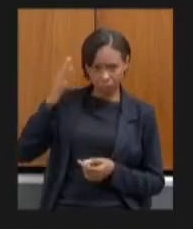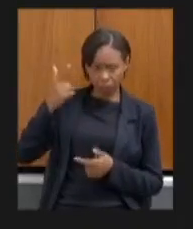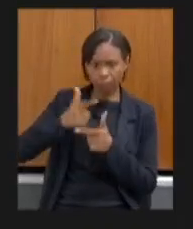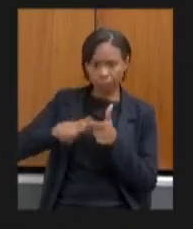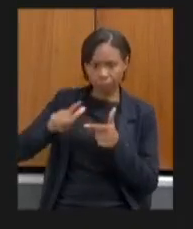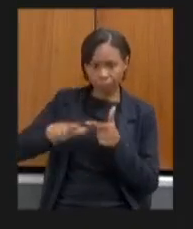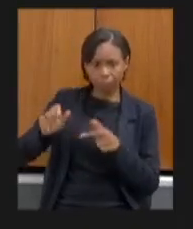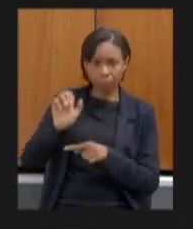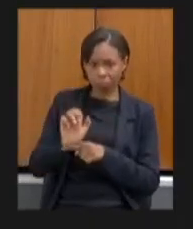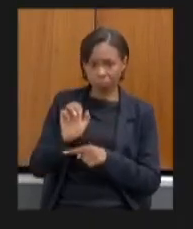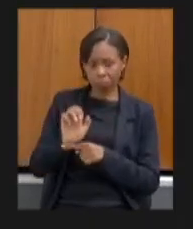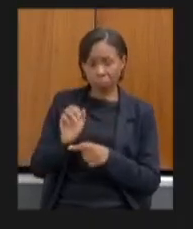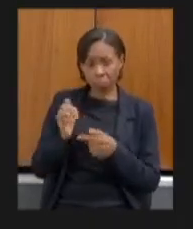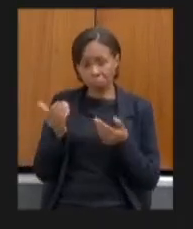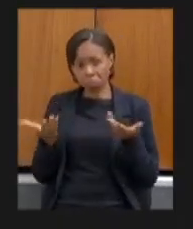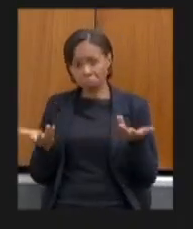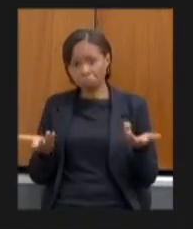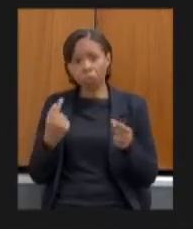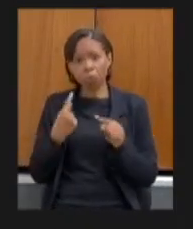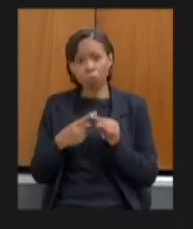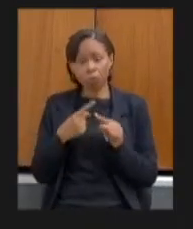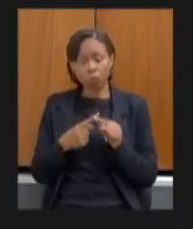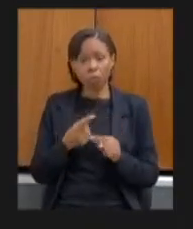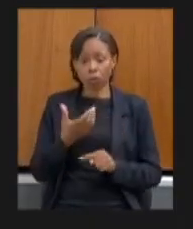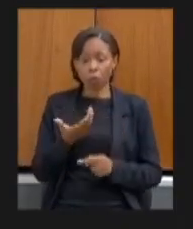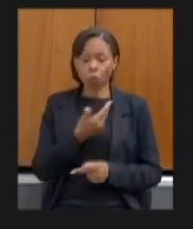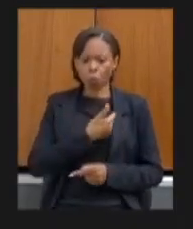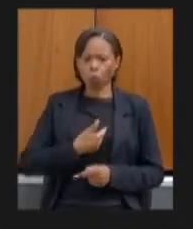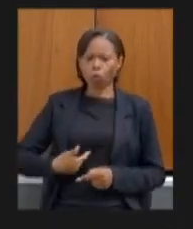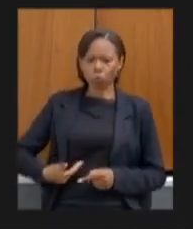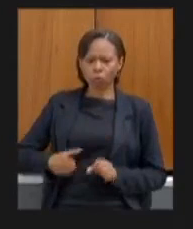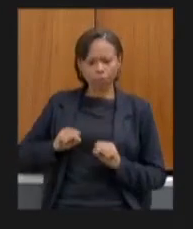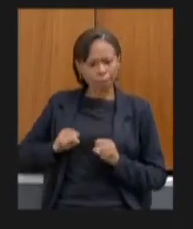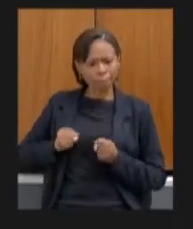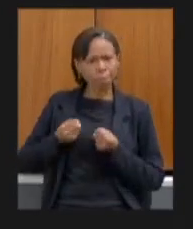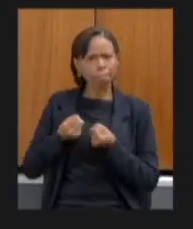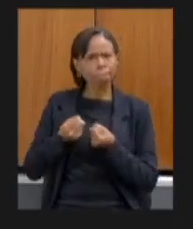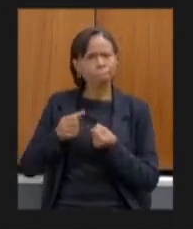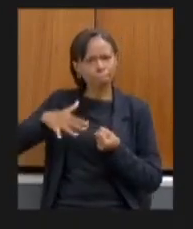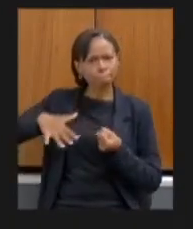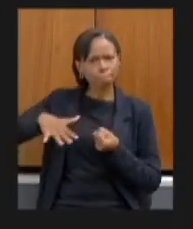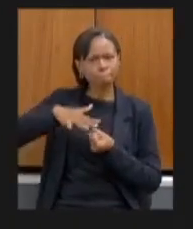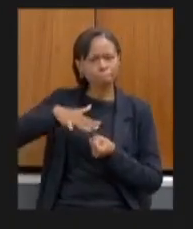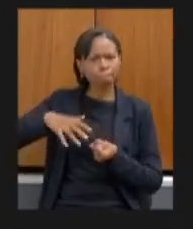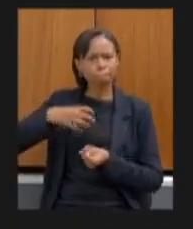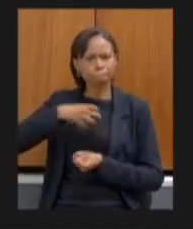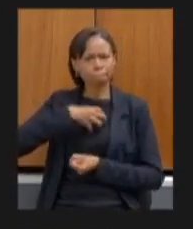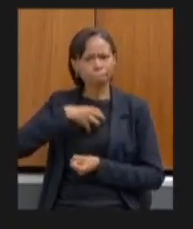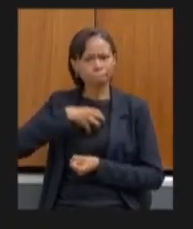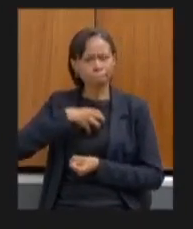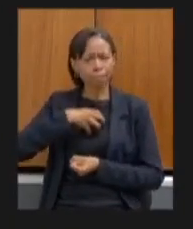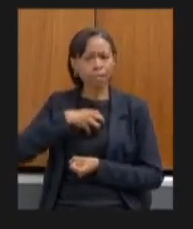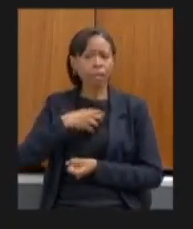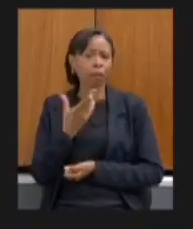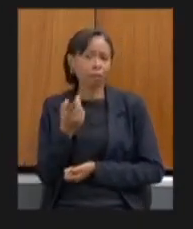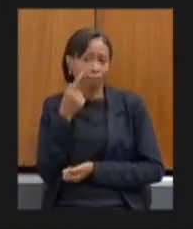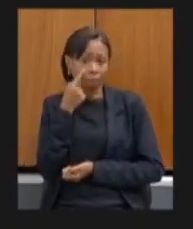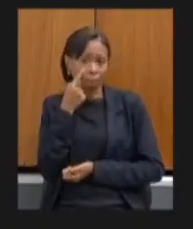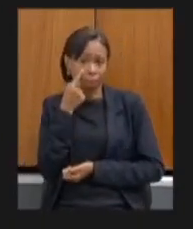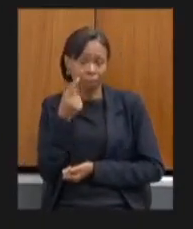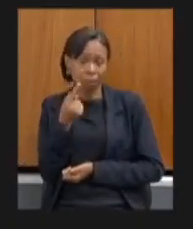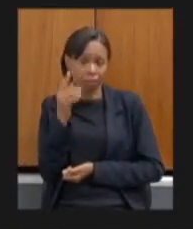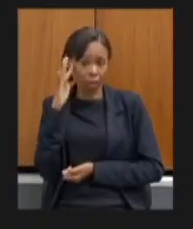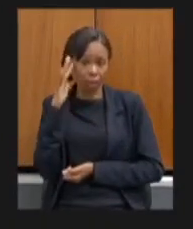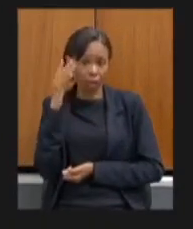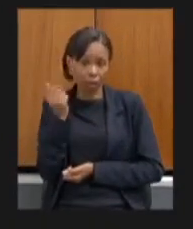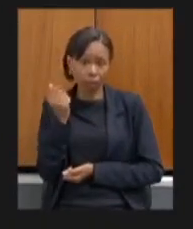sendo que um governo que defende a eficiência, tem na CEMIG uma empresa superavitária, não era o caso de mostrar